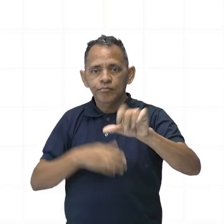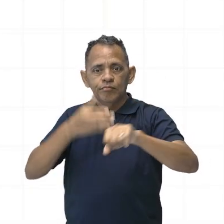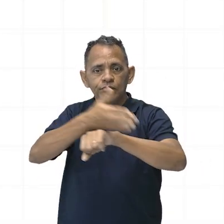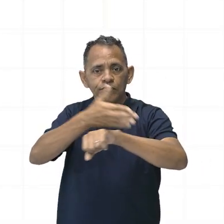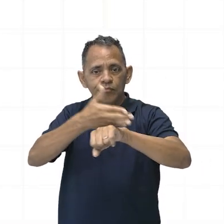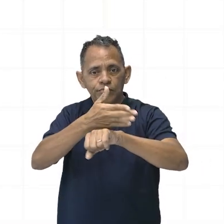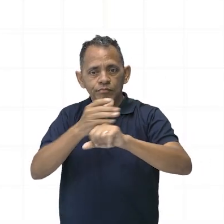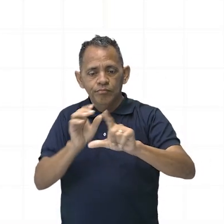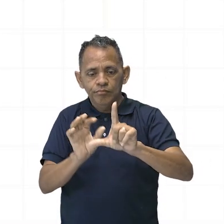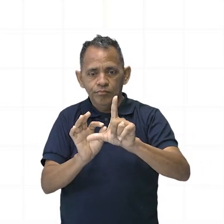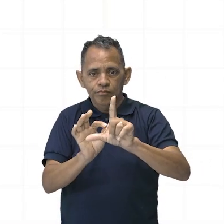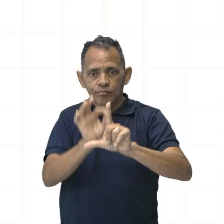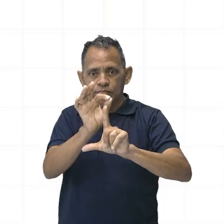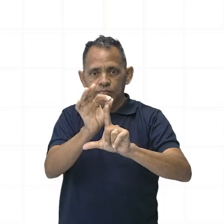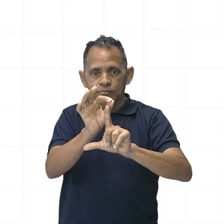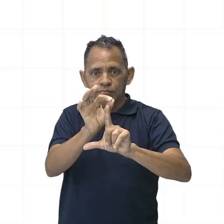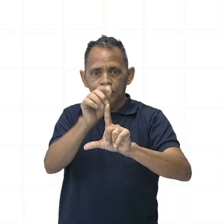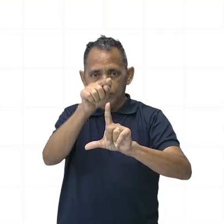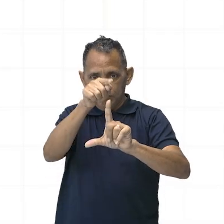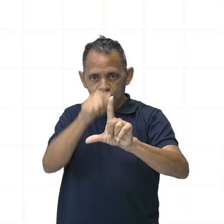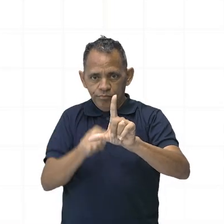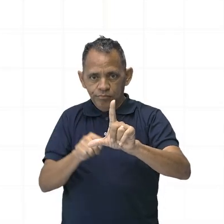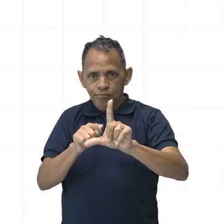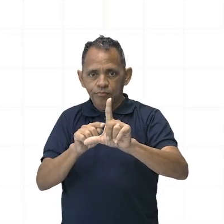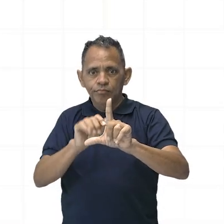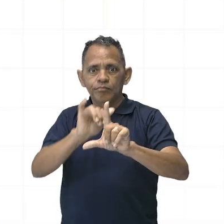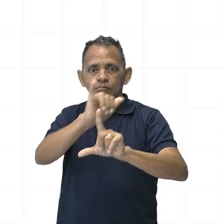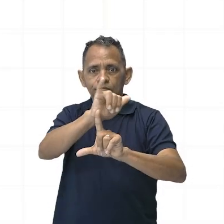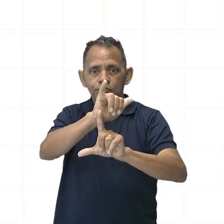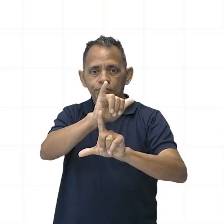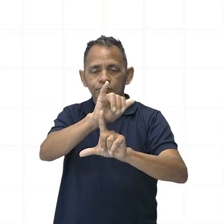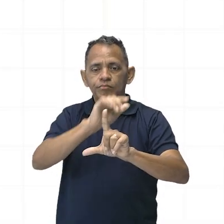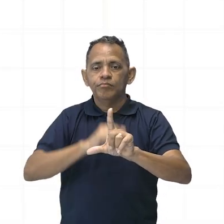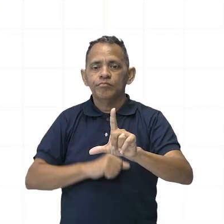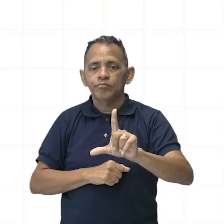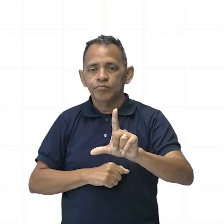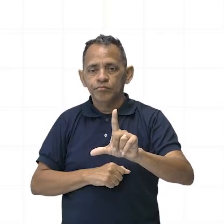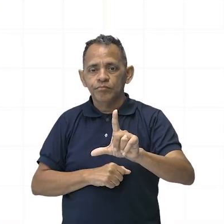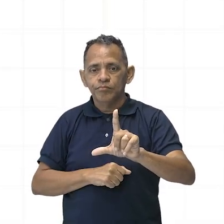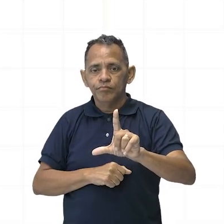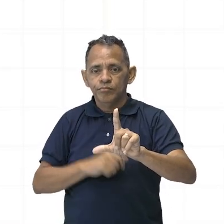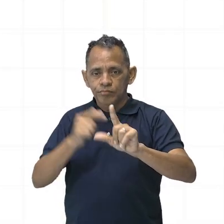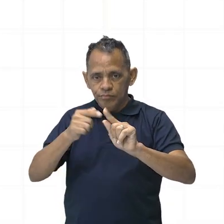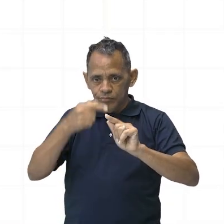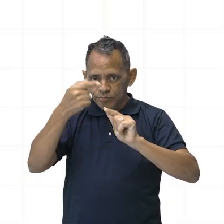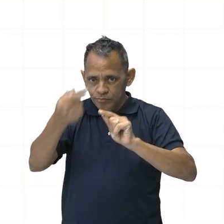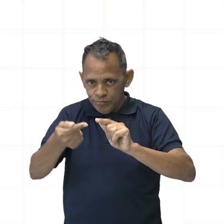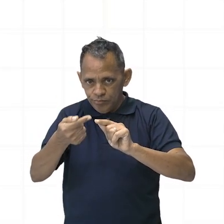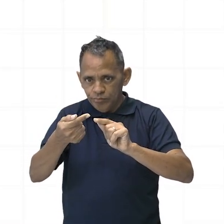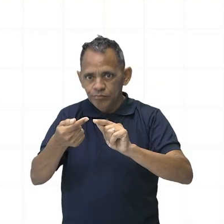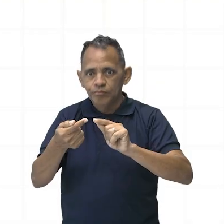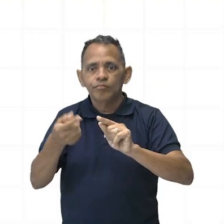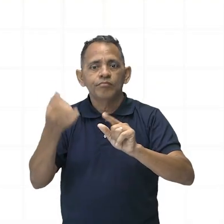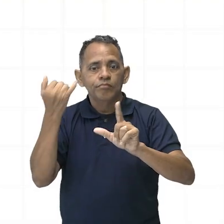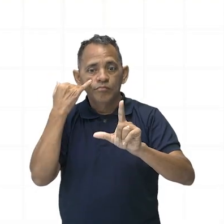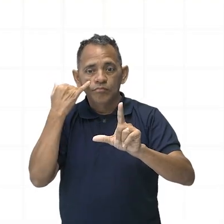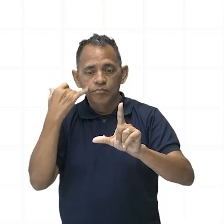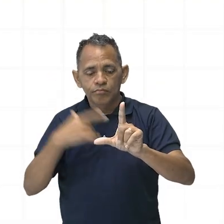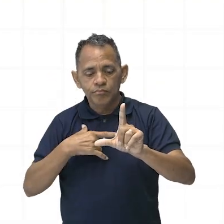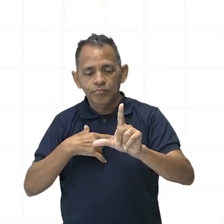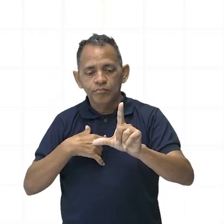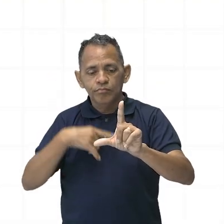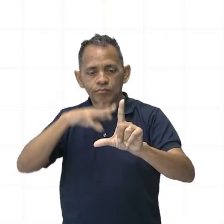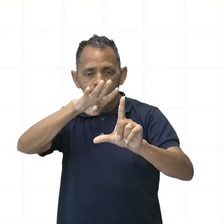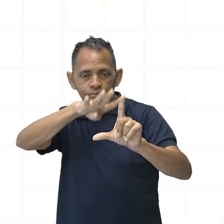Y. Após a disposição, obteremos o gráfico. Então, nesse caso, nós